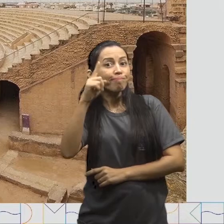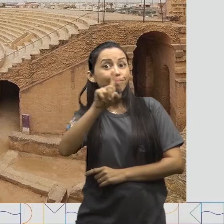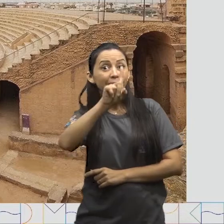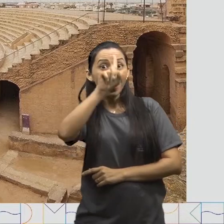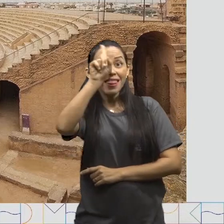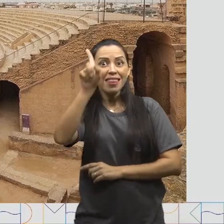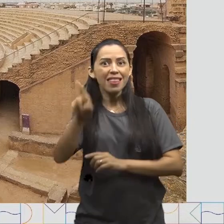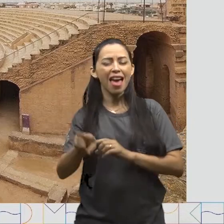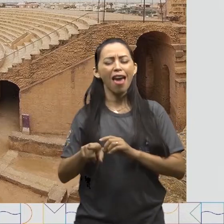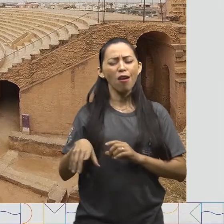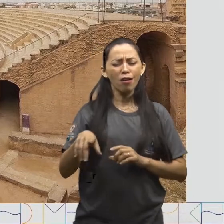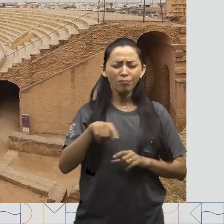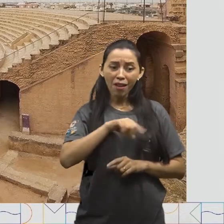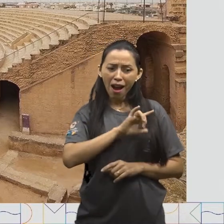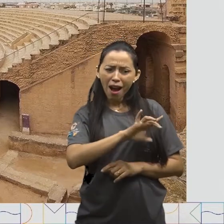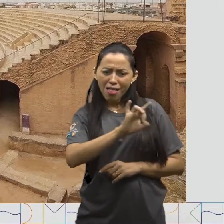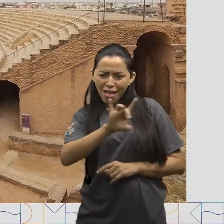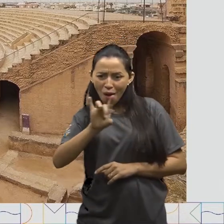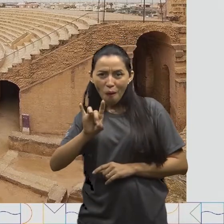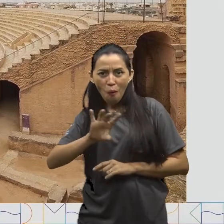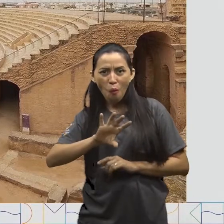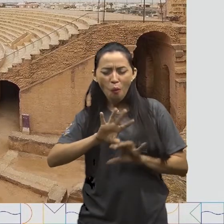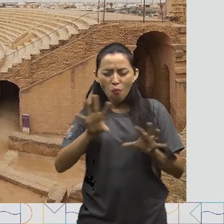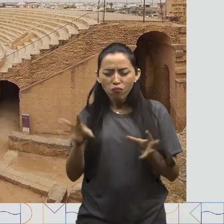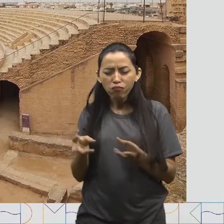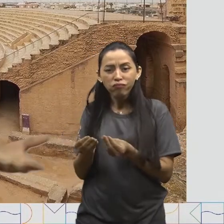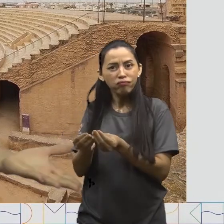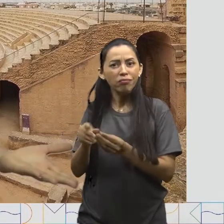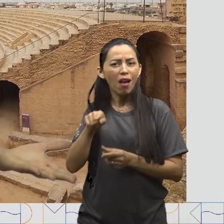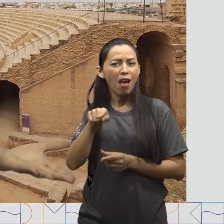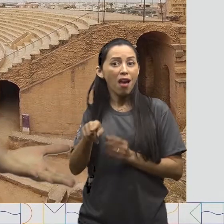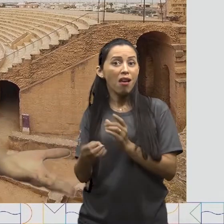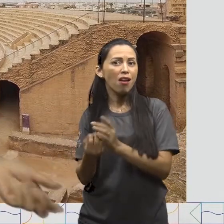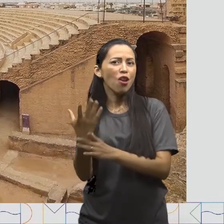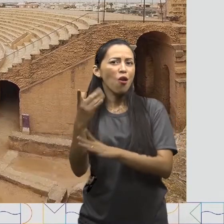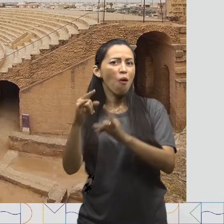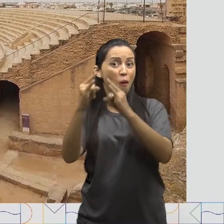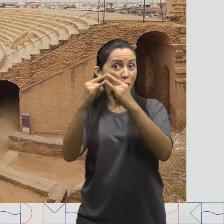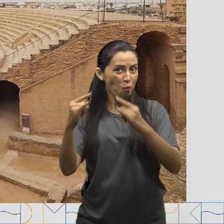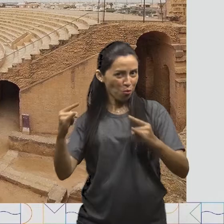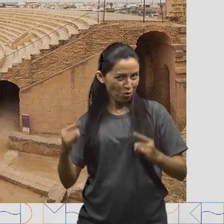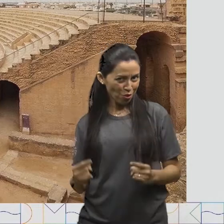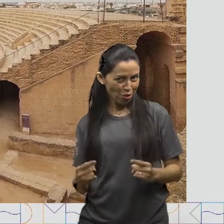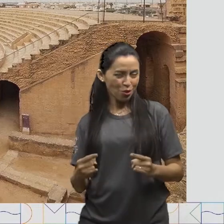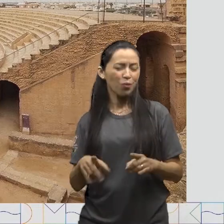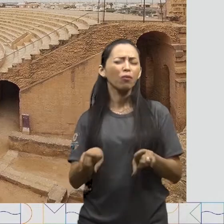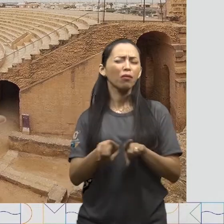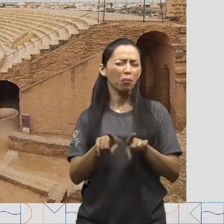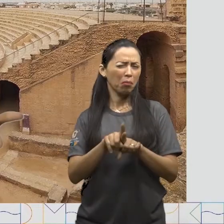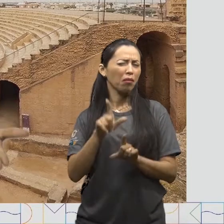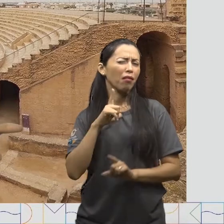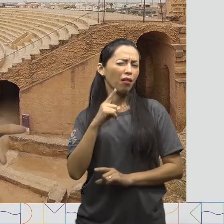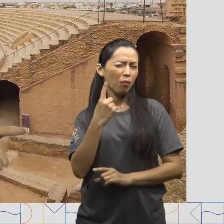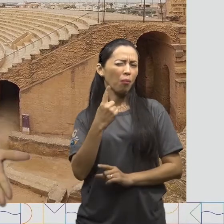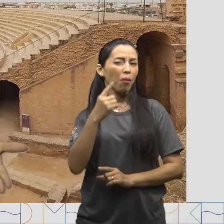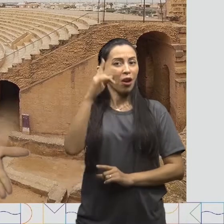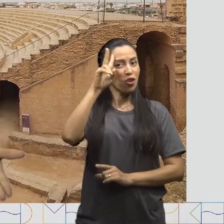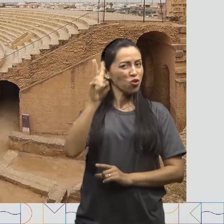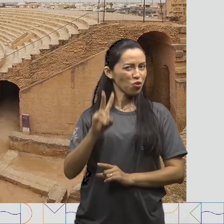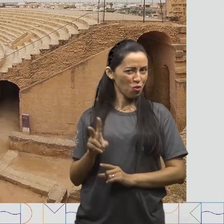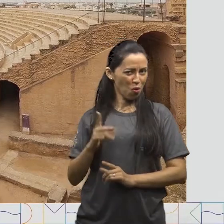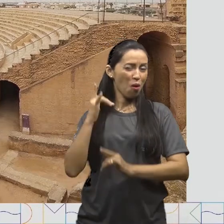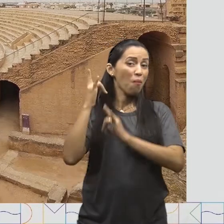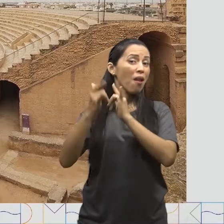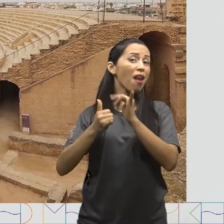todos esses números em um espetáculo só, o circo. Existe até uma lenda sobre o surgimento